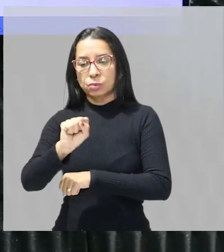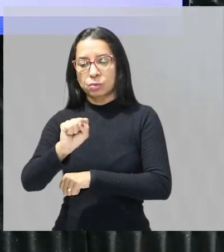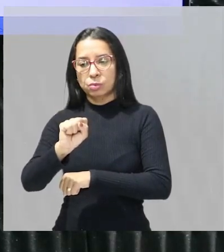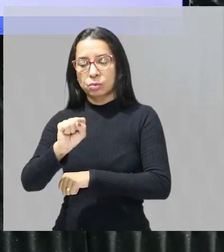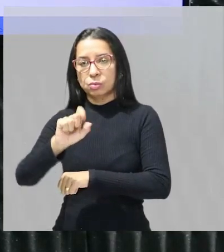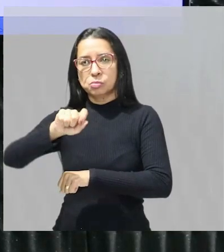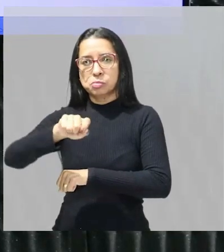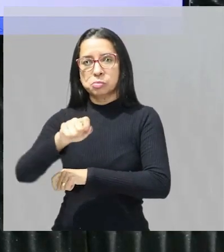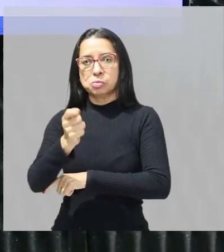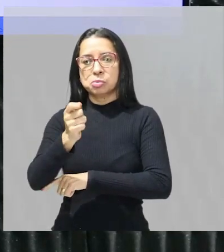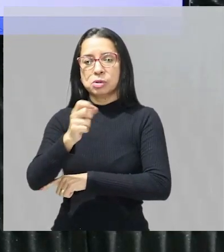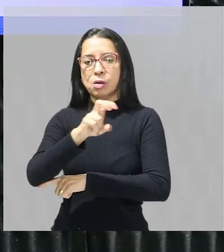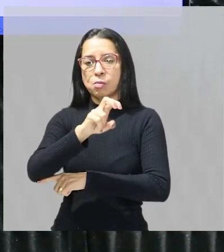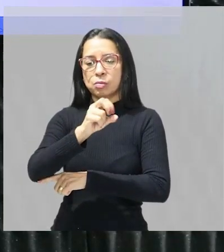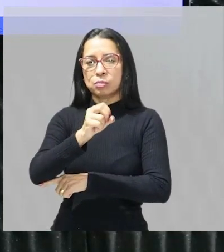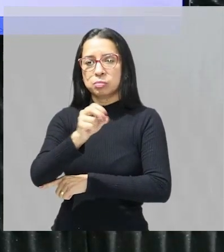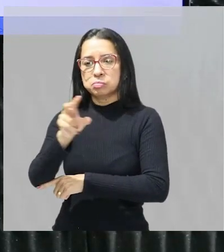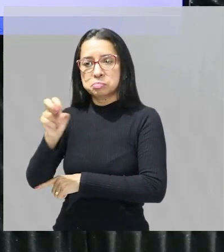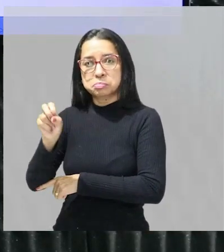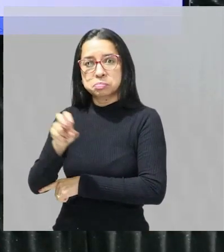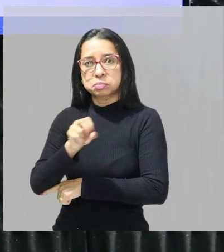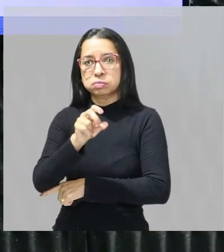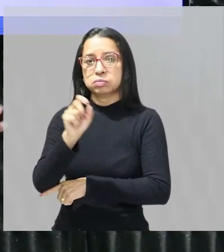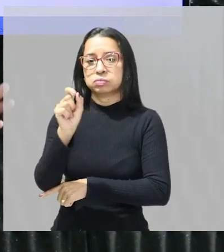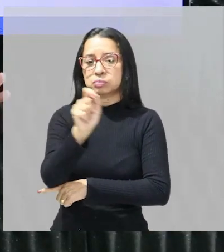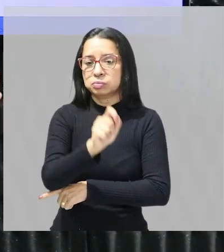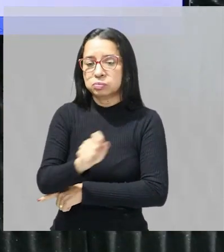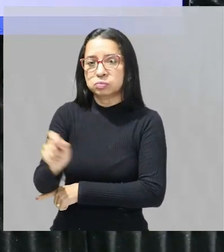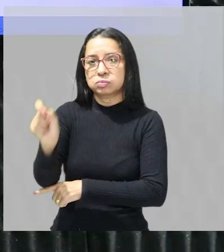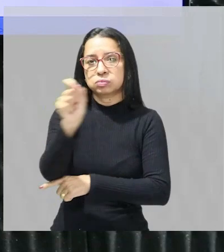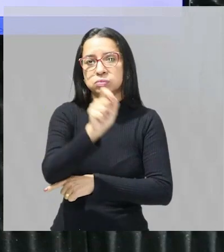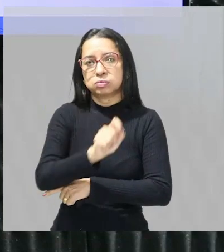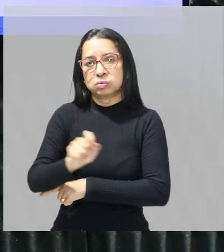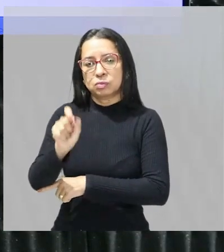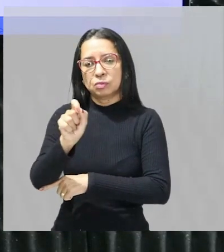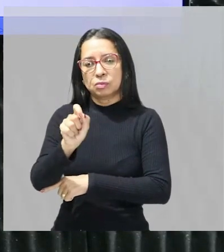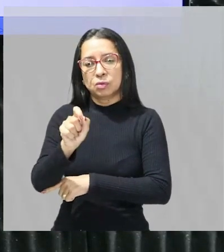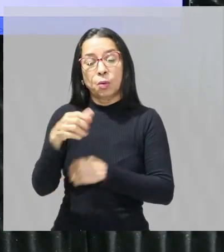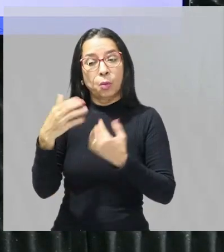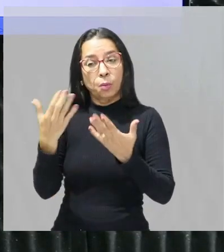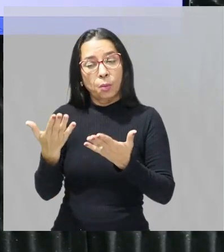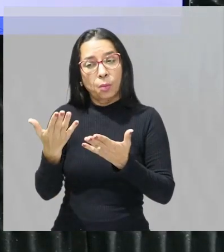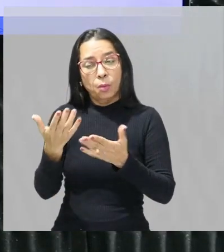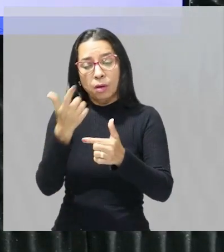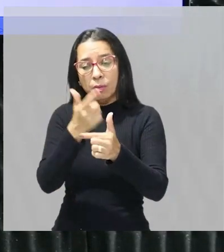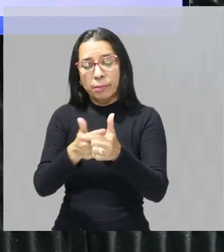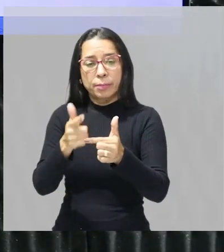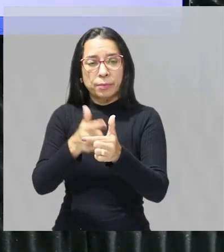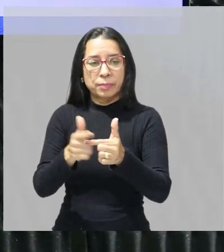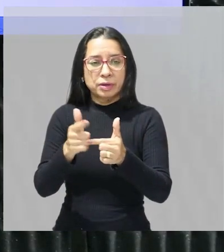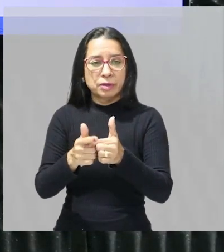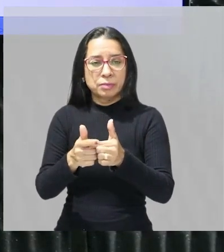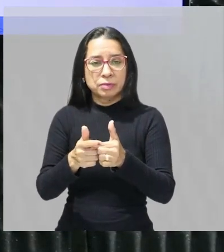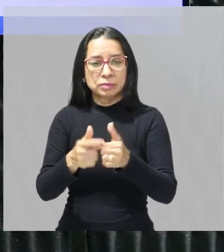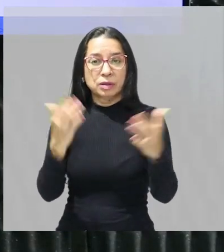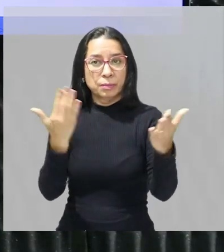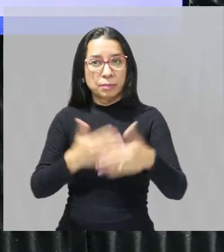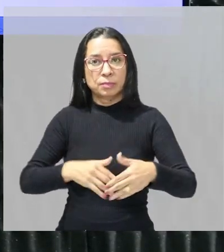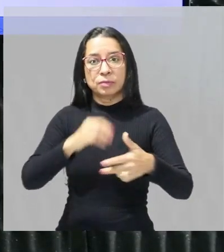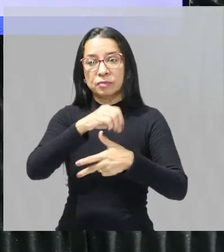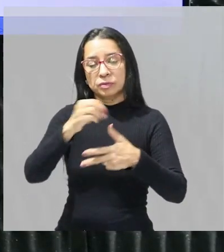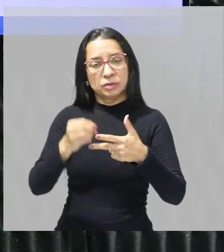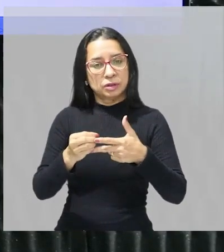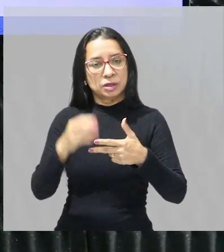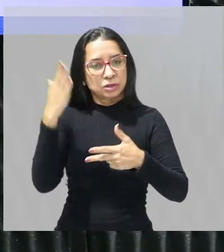de agrotóxicos? Na prova do Enem, galera, aí rapidamente tu já conseguia ir para a questão e responder. né?